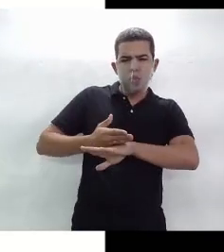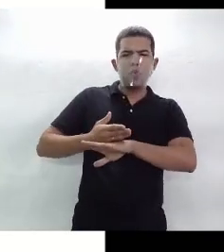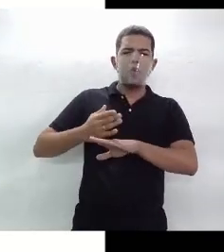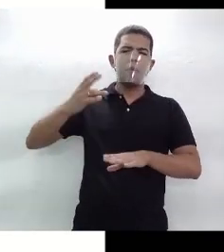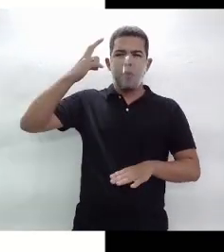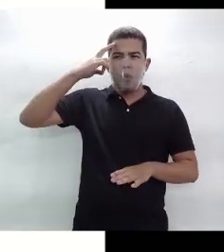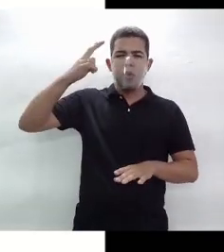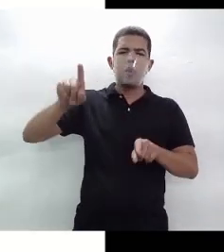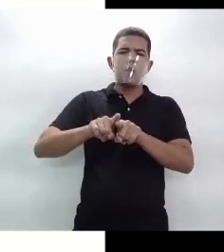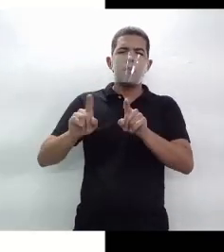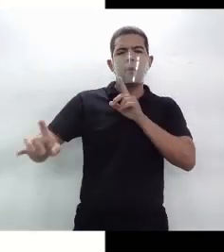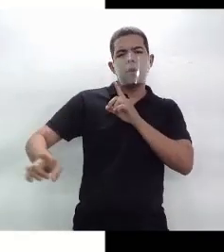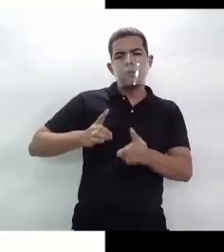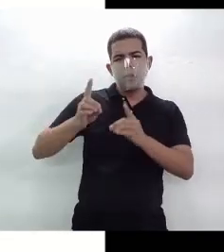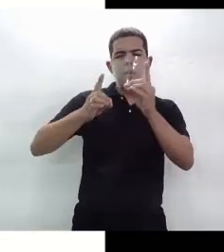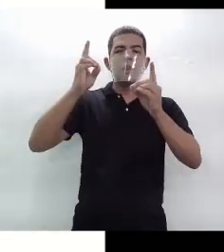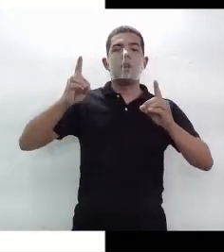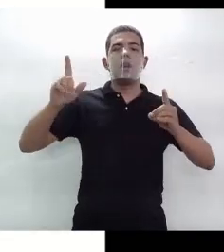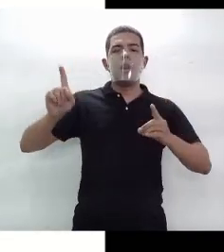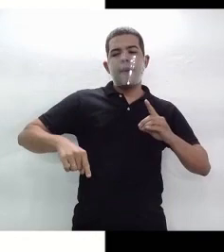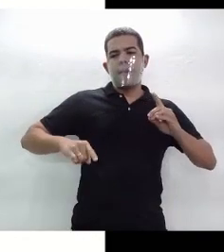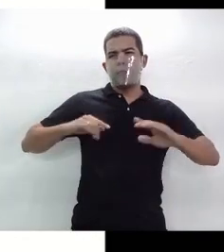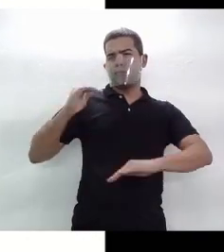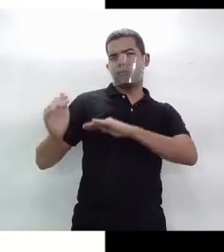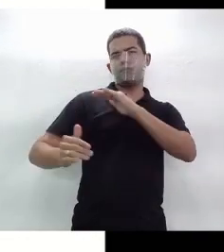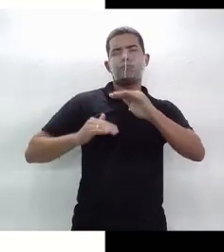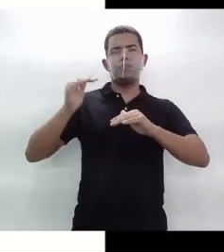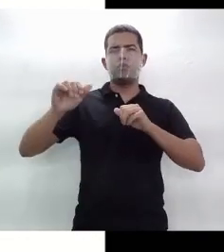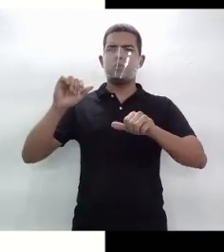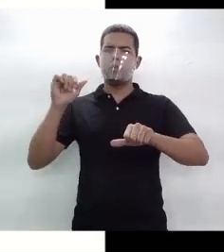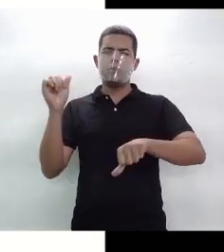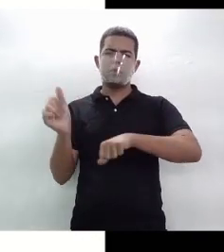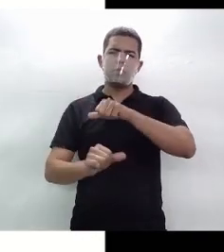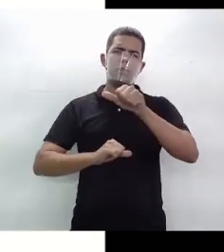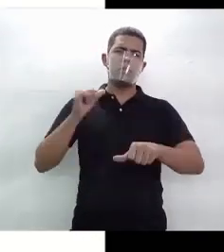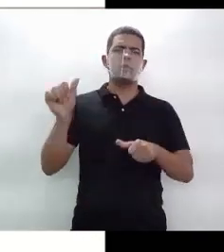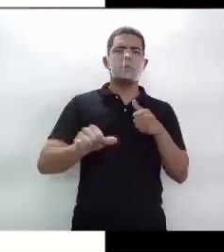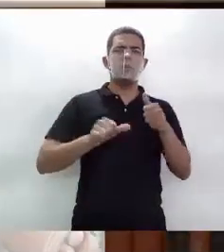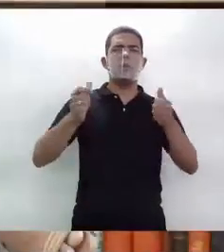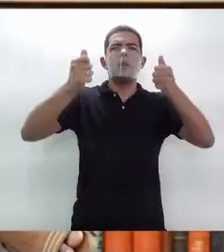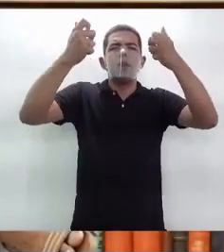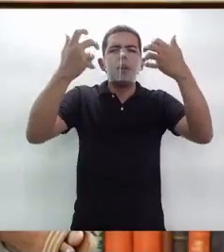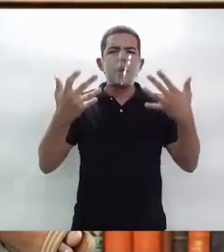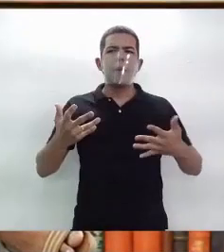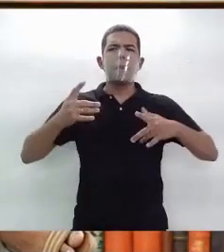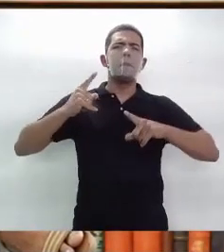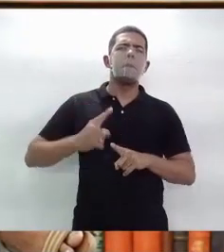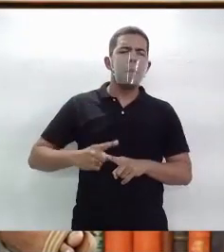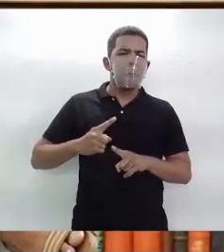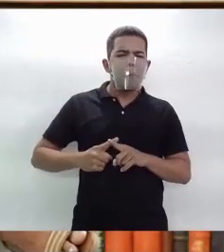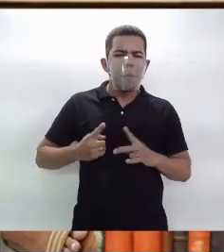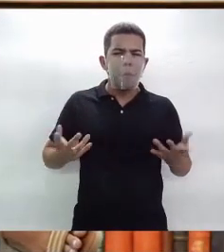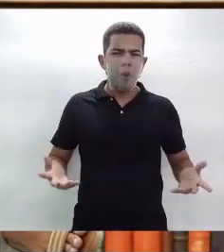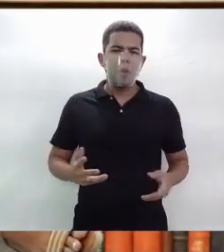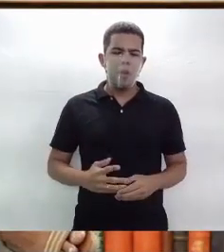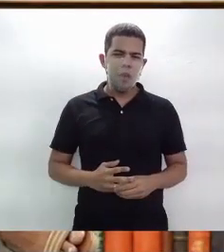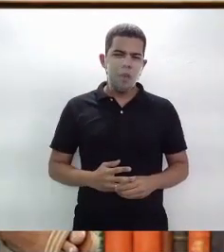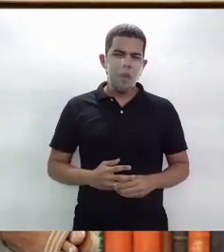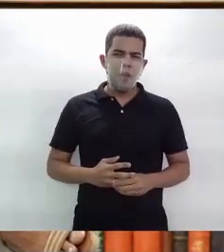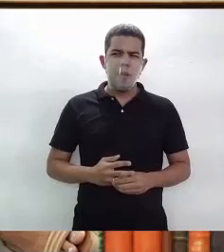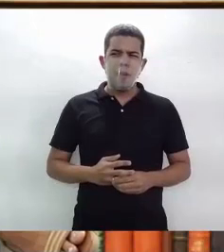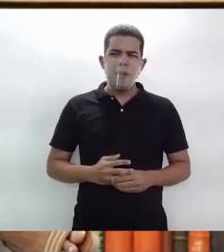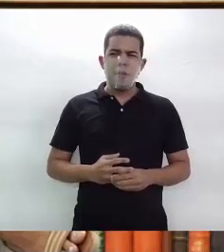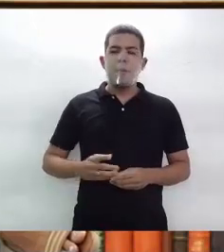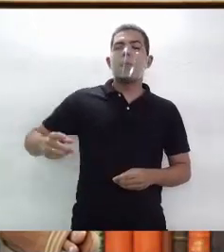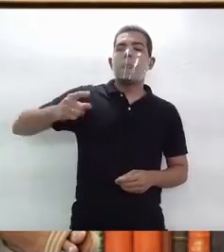tradicional e dinâmica num constante processo de transformação. Por que a gente está discutindo isso? Porque